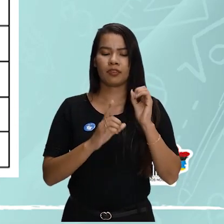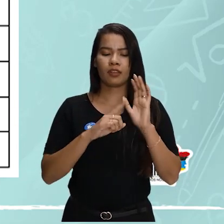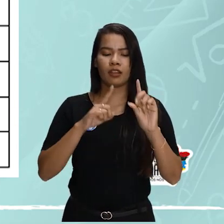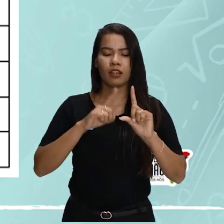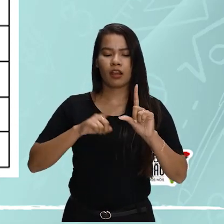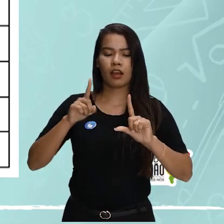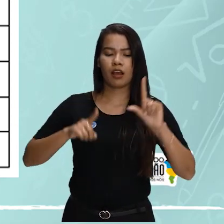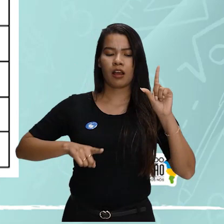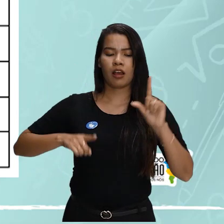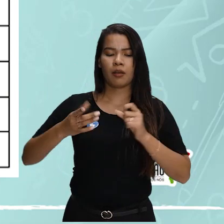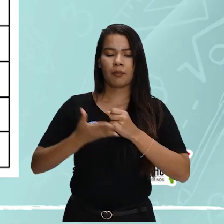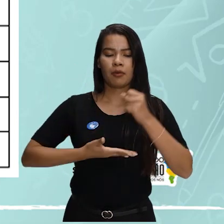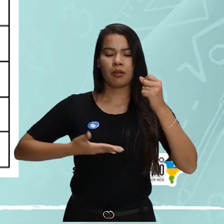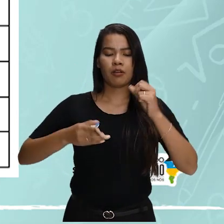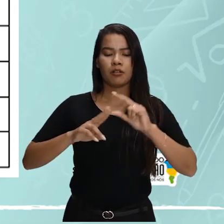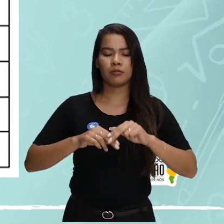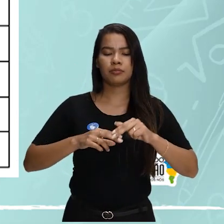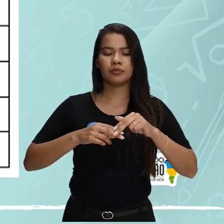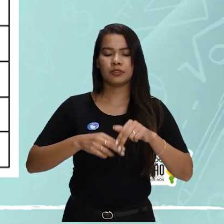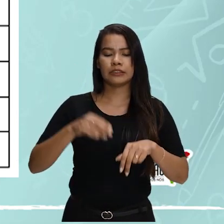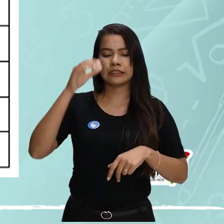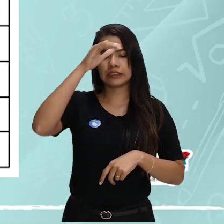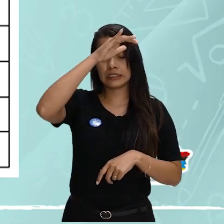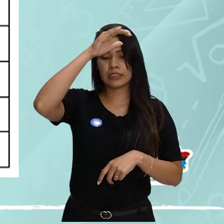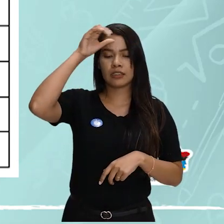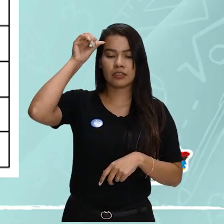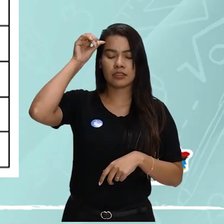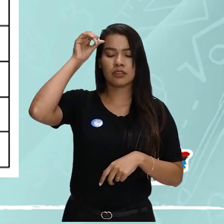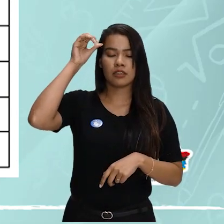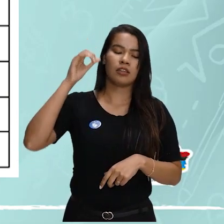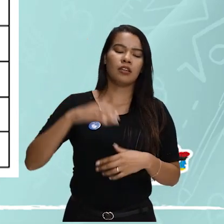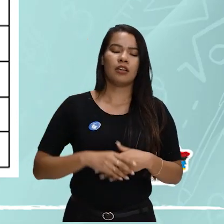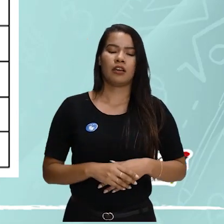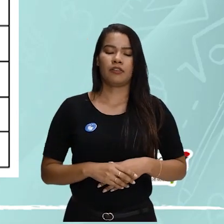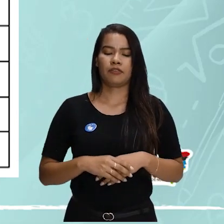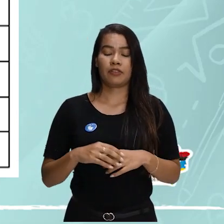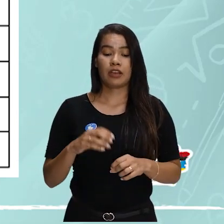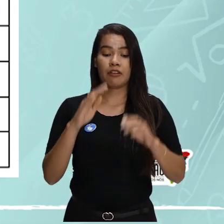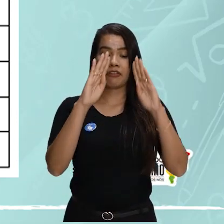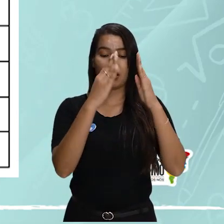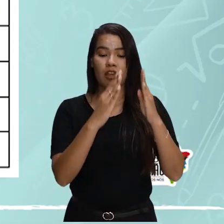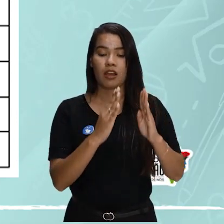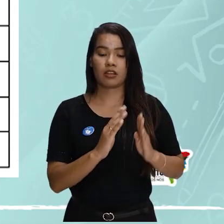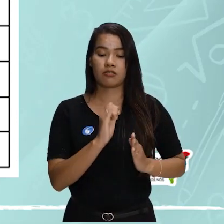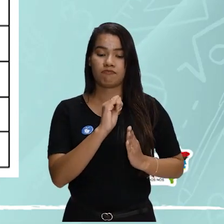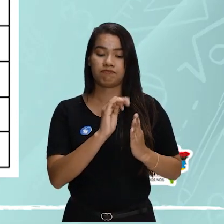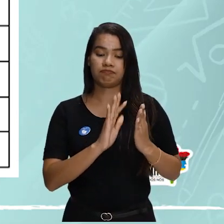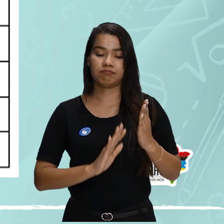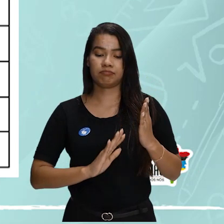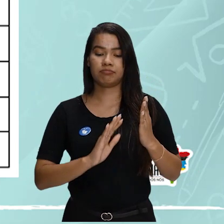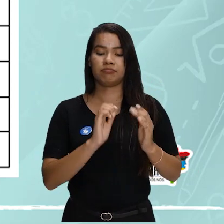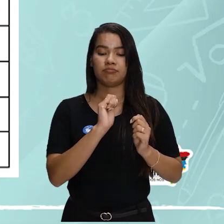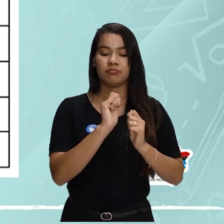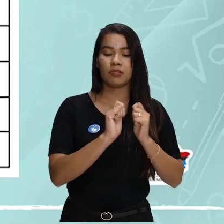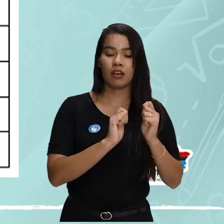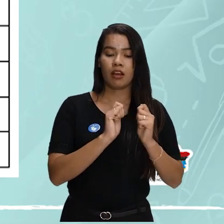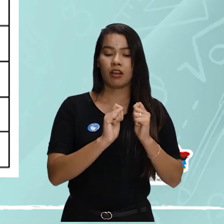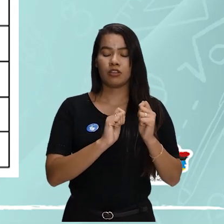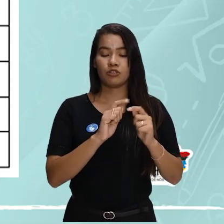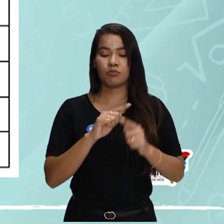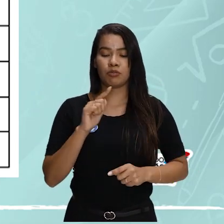dos produtos por estes, que variam de 1, péssimo, de 5, ótimo. Classifique as variáveis